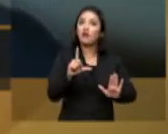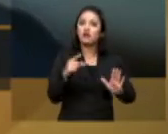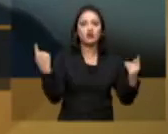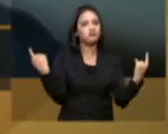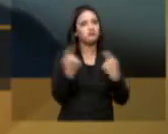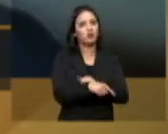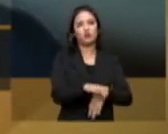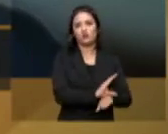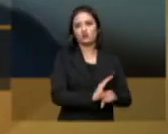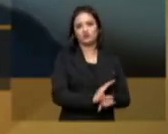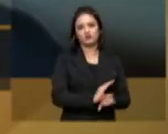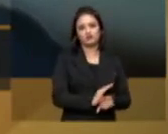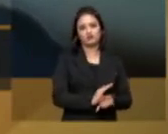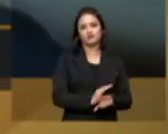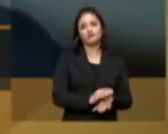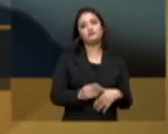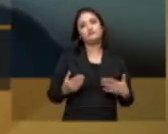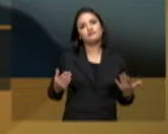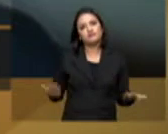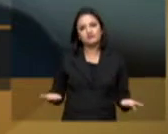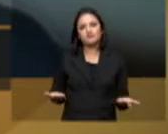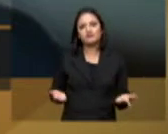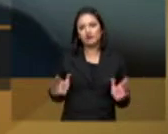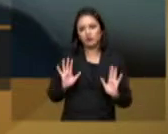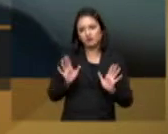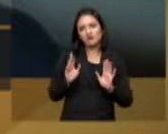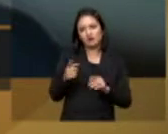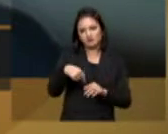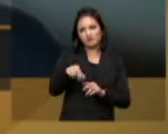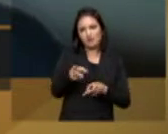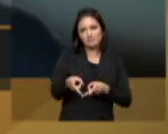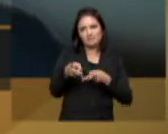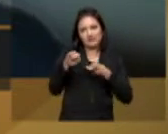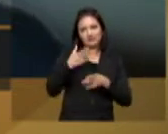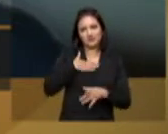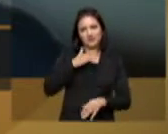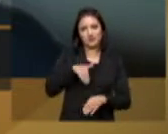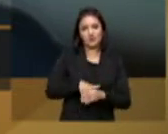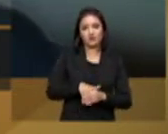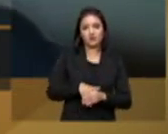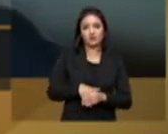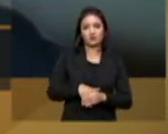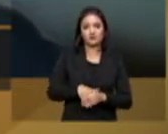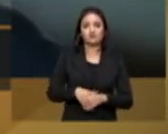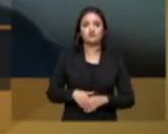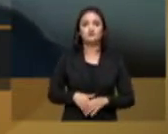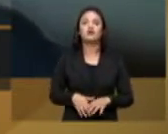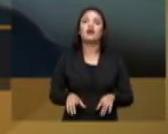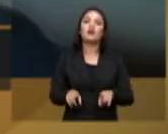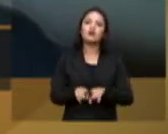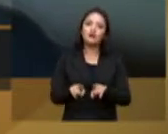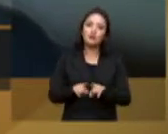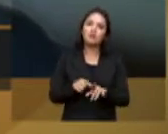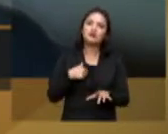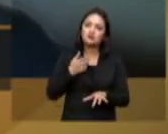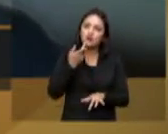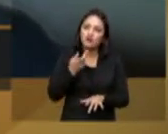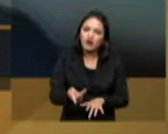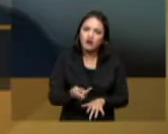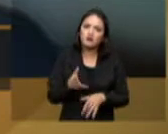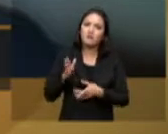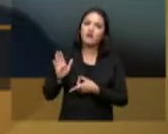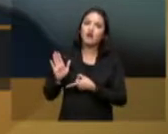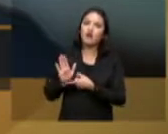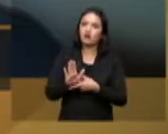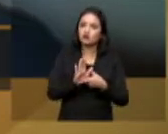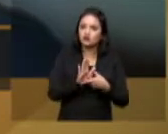inconstitucional. Ou seja, eu já adianto a posição que tomarei no voto. Até para facilitar e